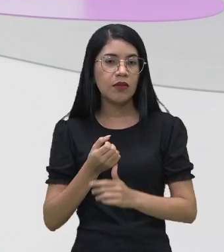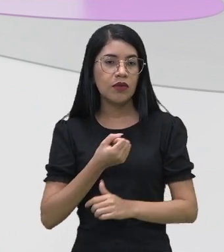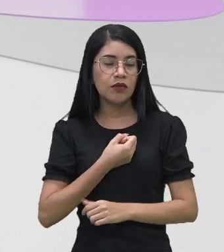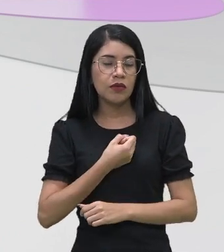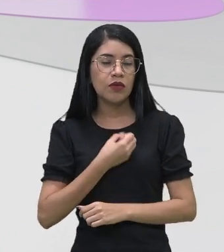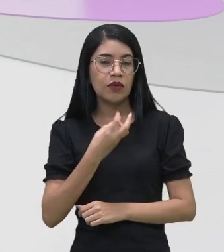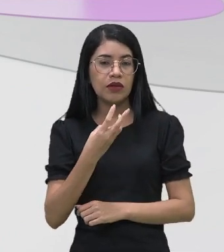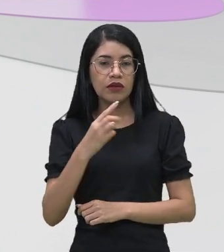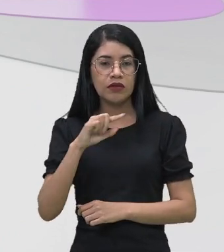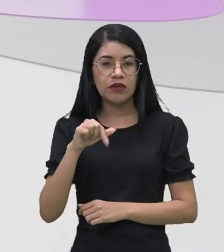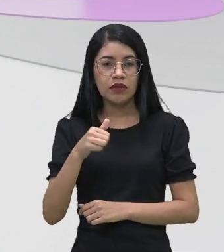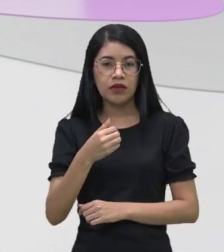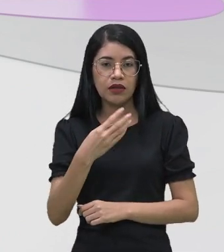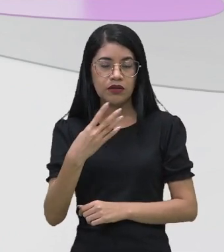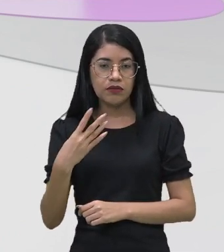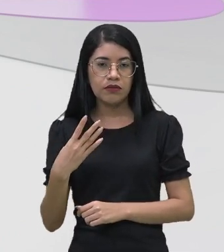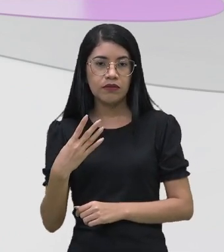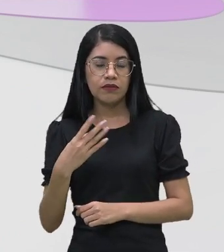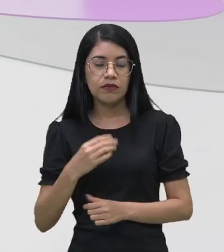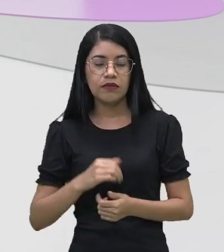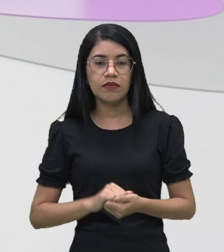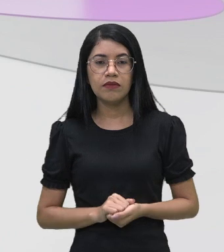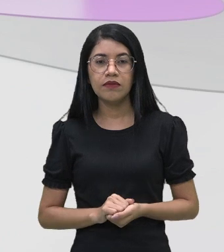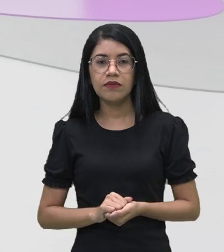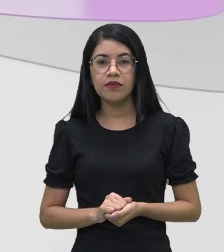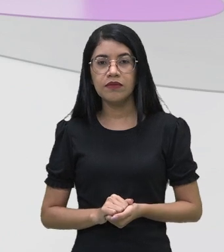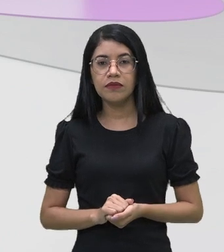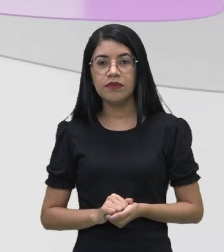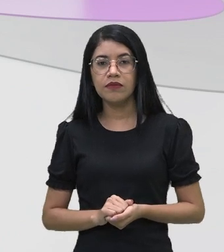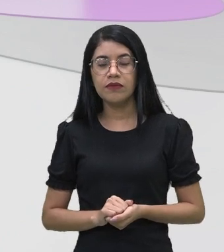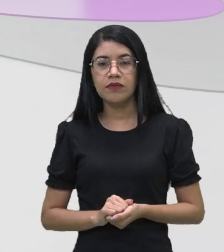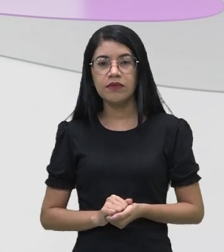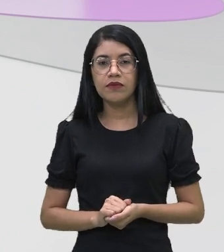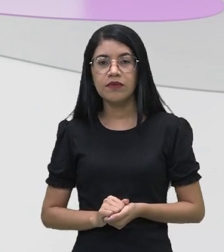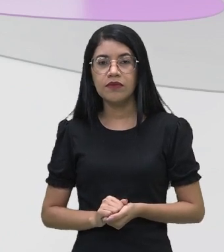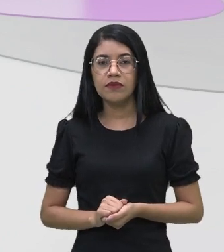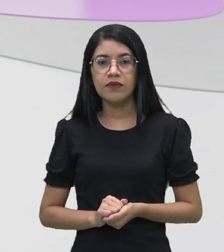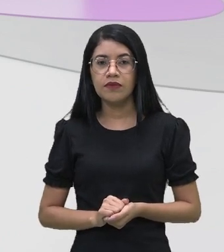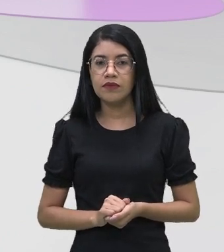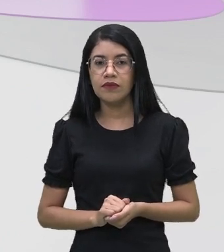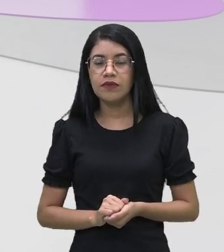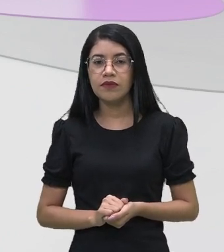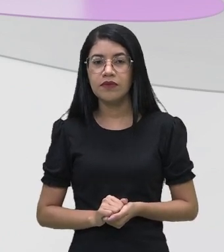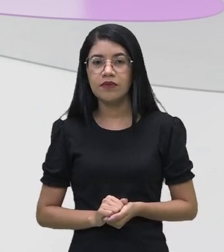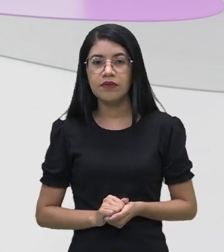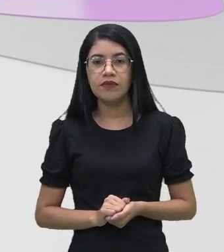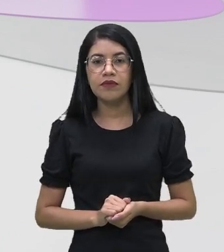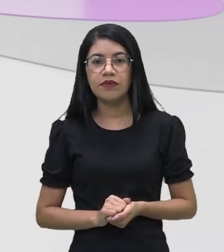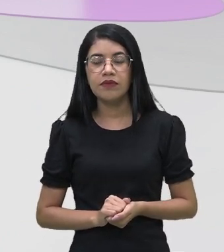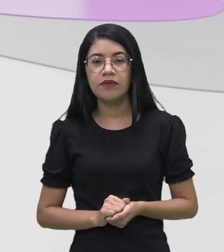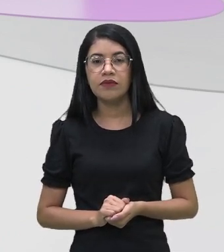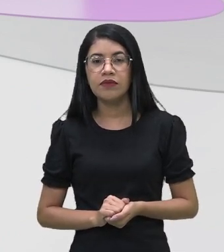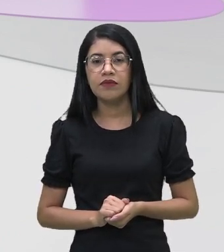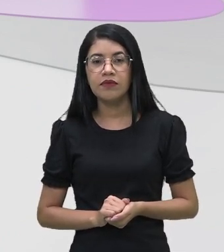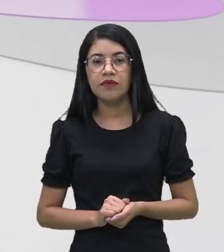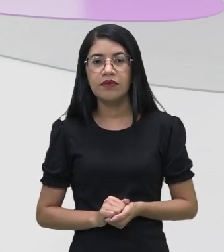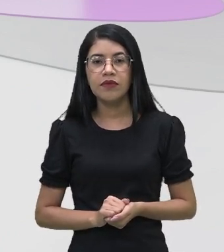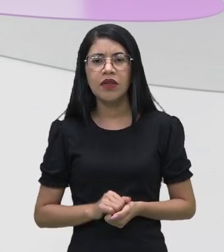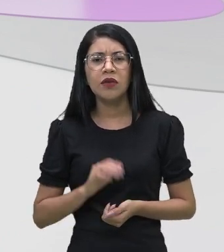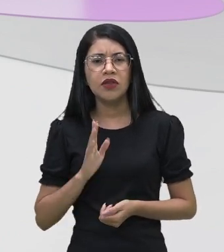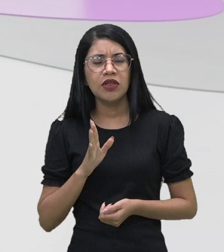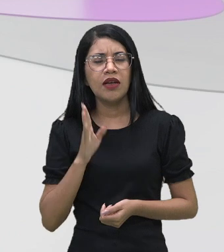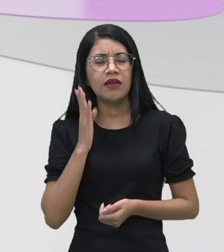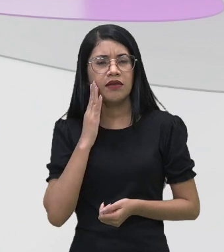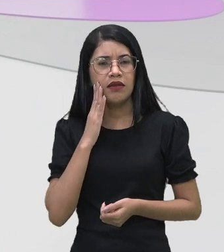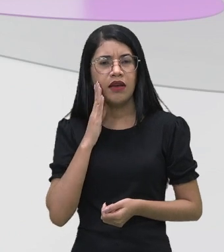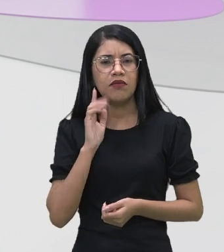famoso π, né? Muito bem. Descoberto isso, né, o que foi uma descoberta? Descoberta de